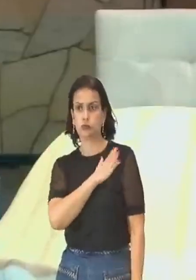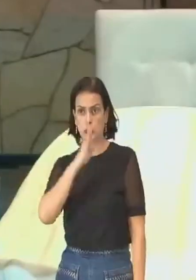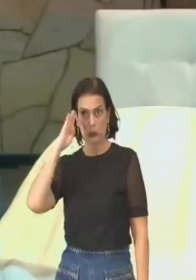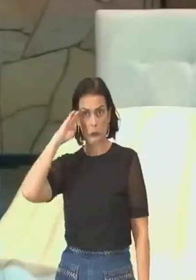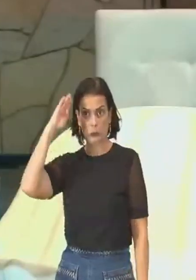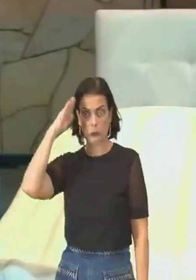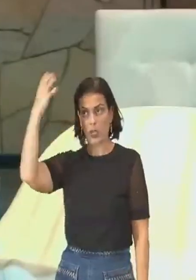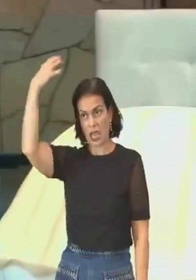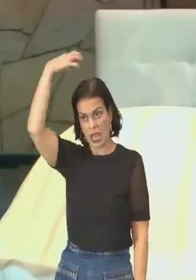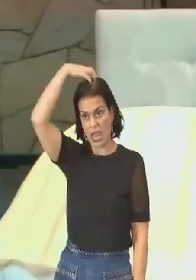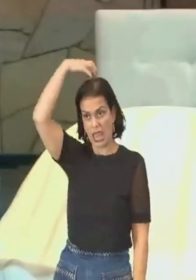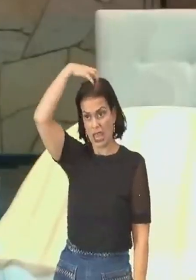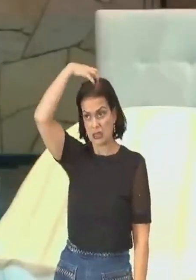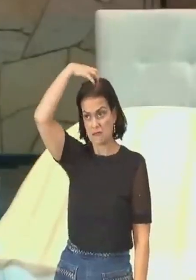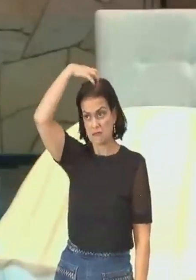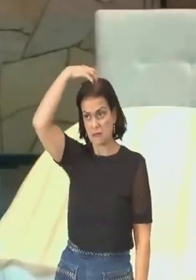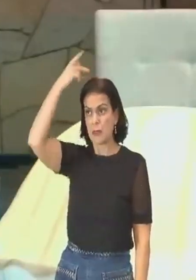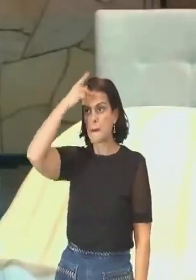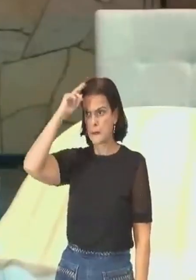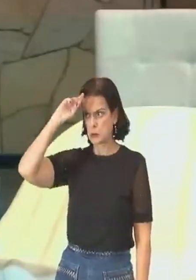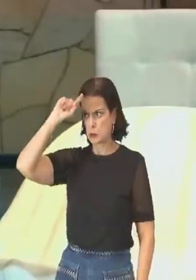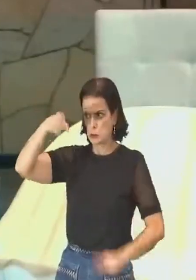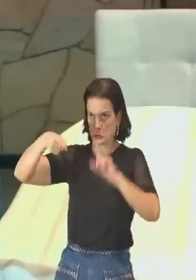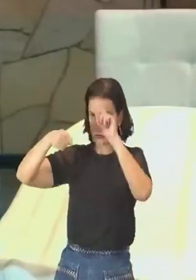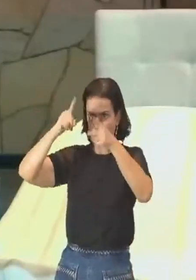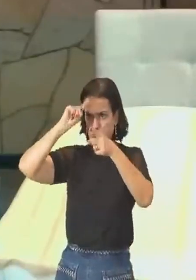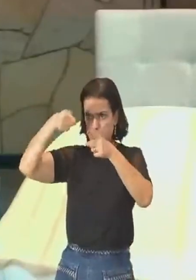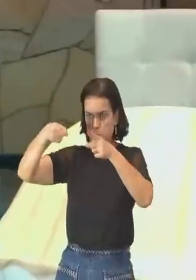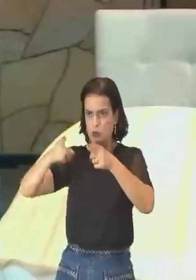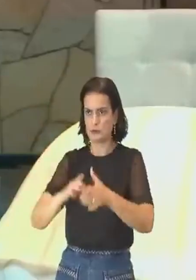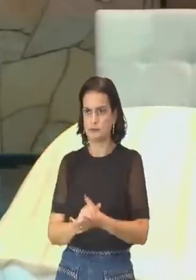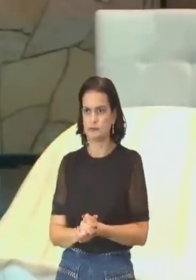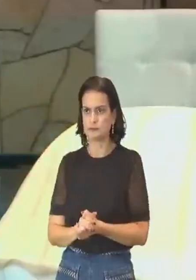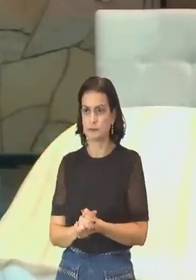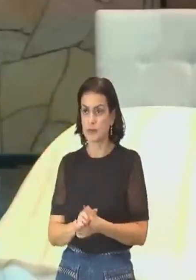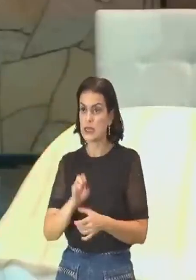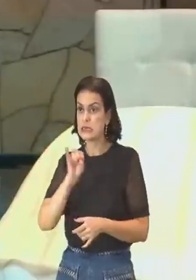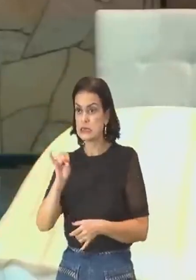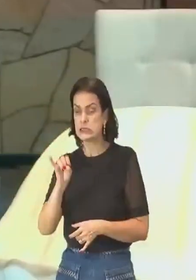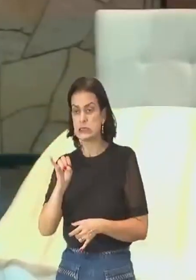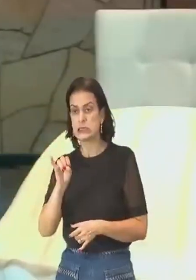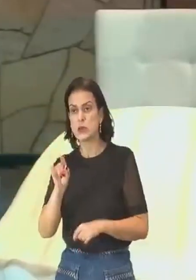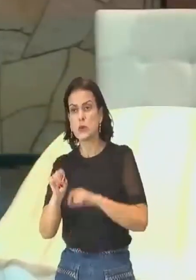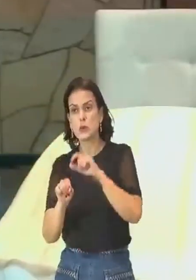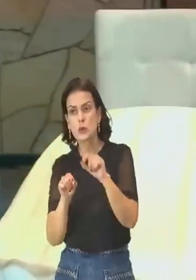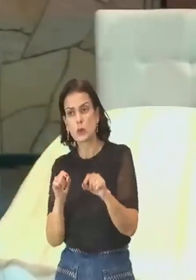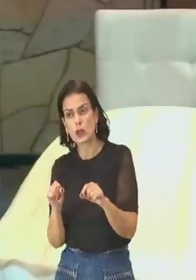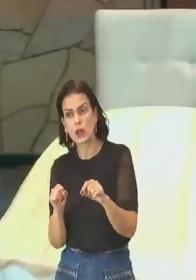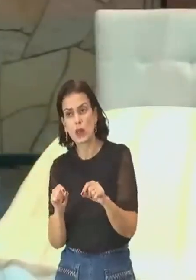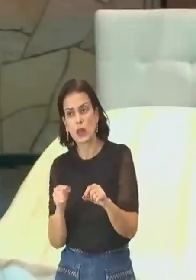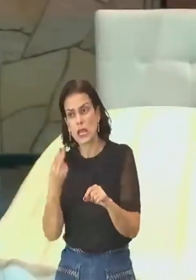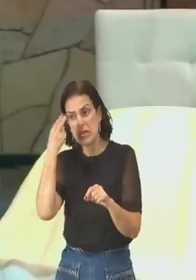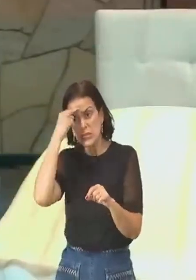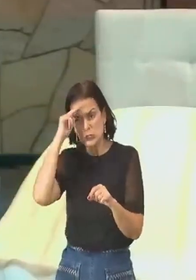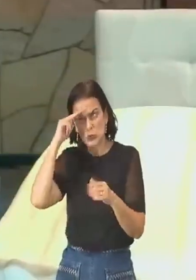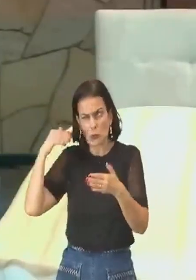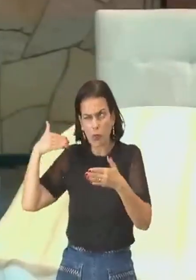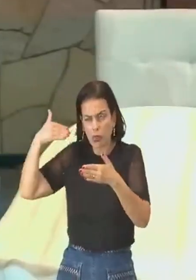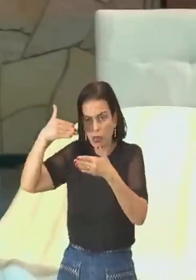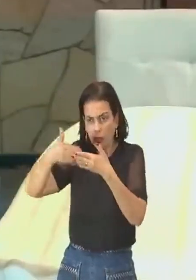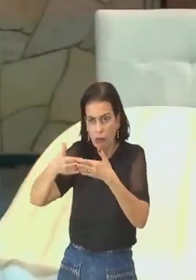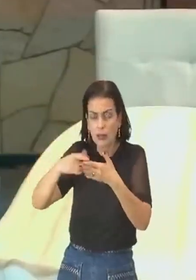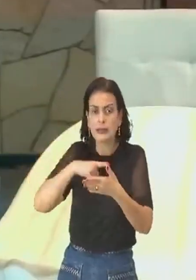dos reis, dos comandantes. Se nós formos pegar aí uma parte da história, tem